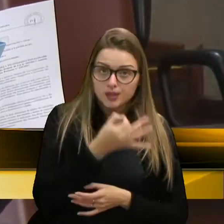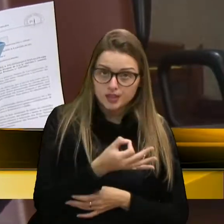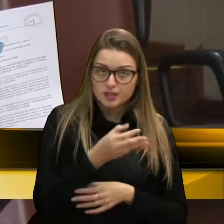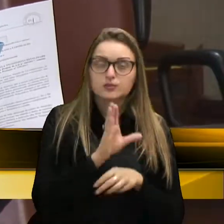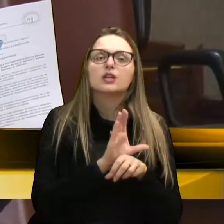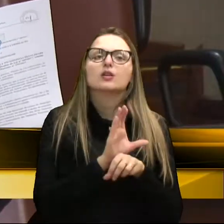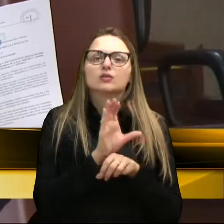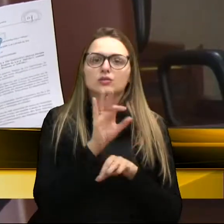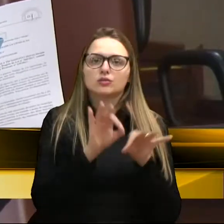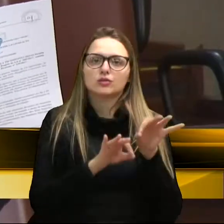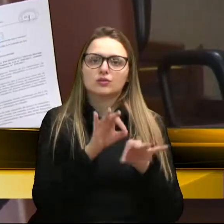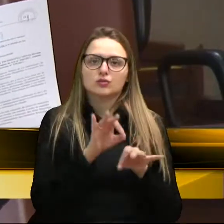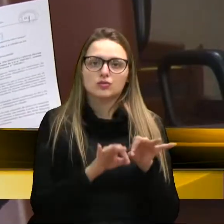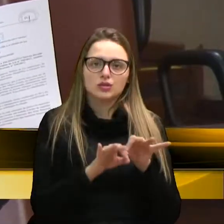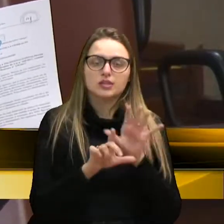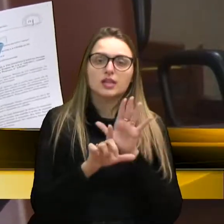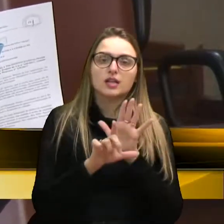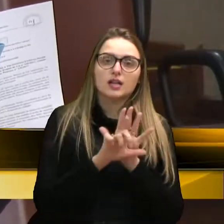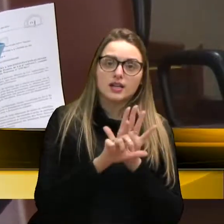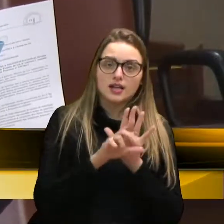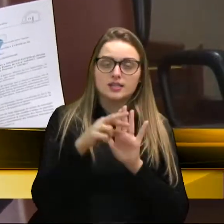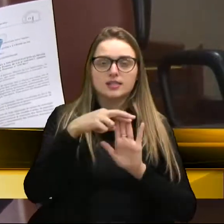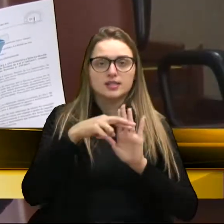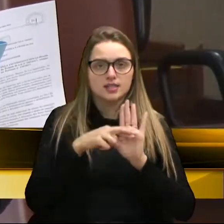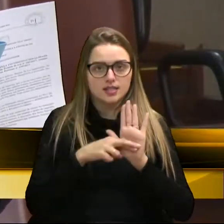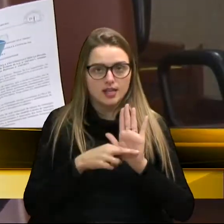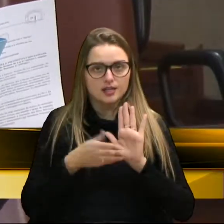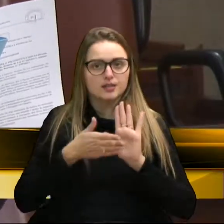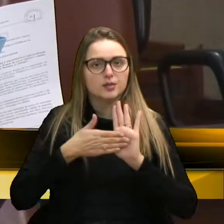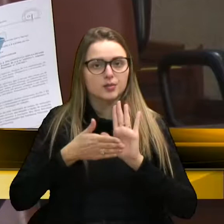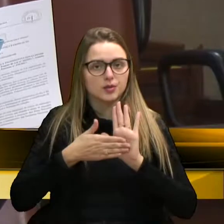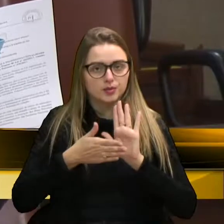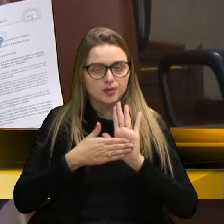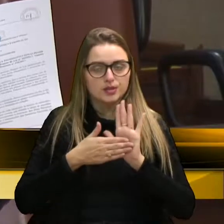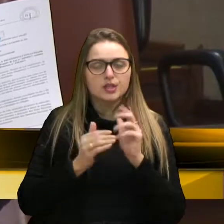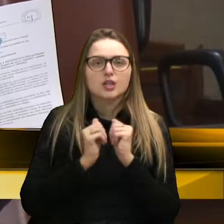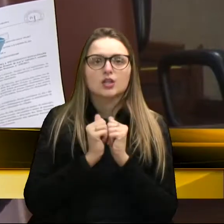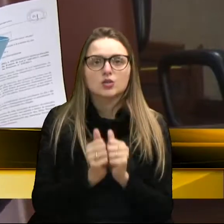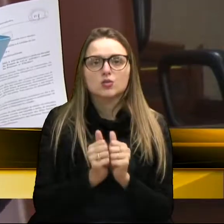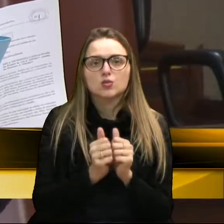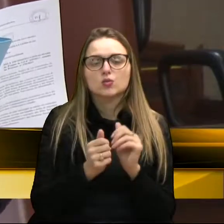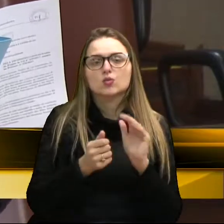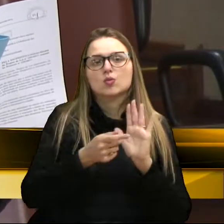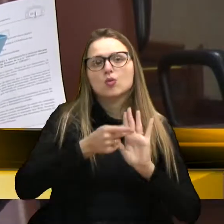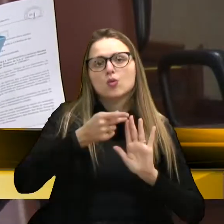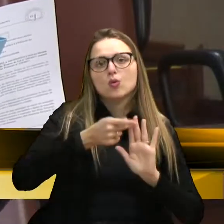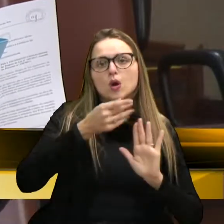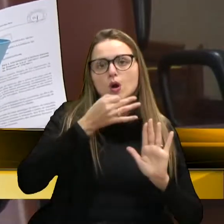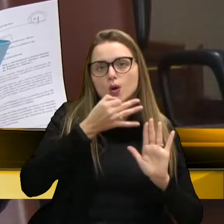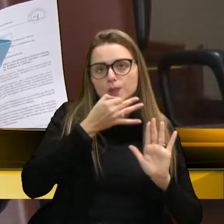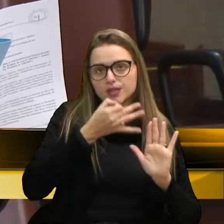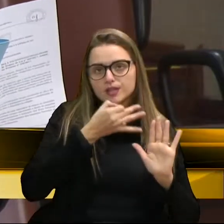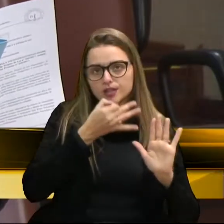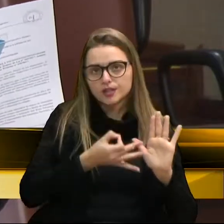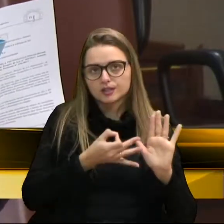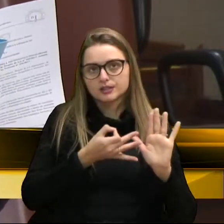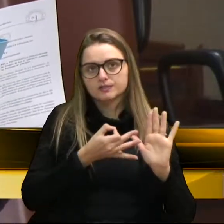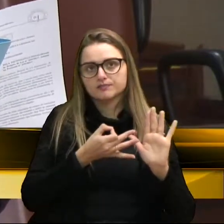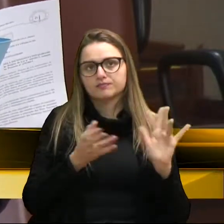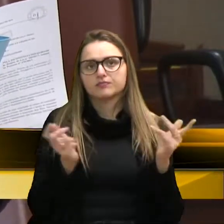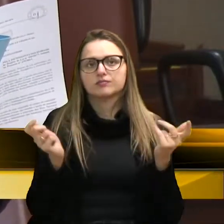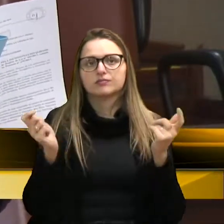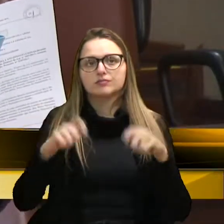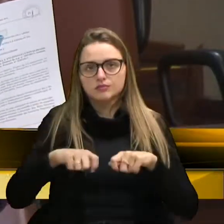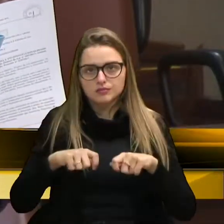constitucionais, jurídicos, legais e regimentais da proposição, através de parecer após análise da